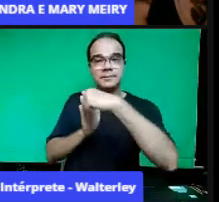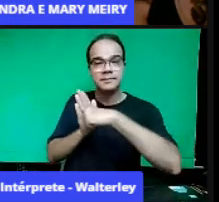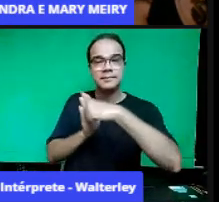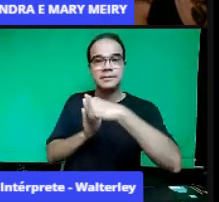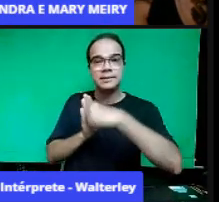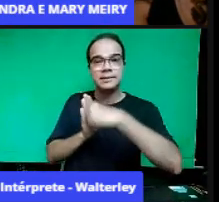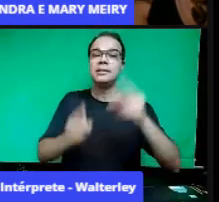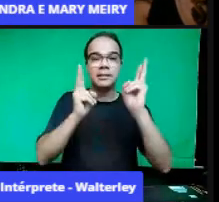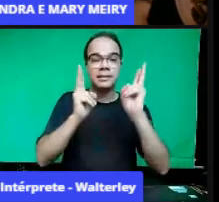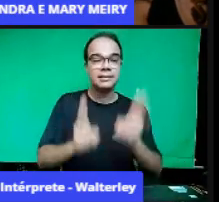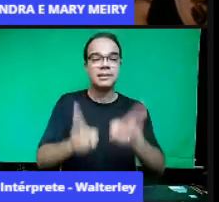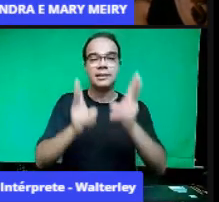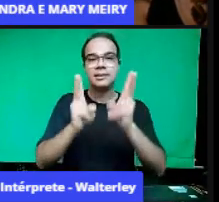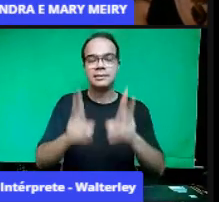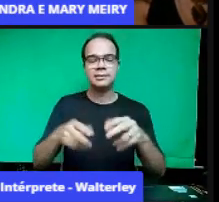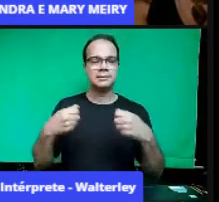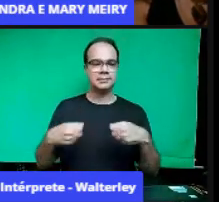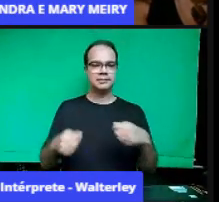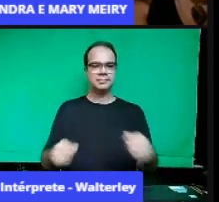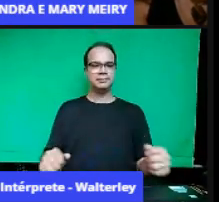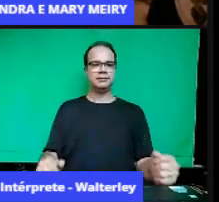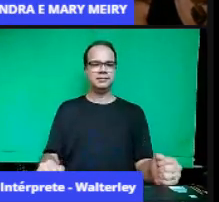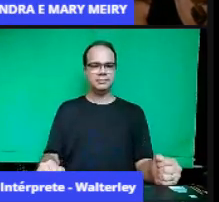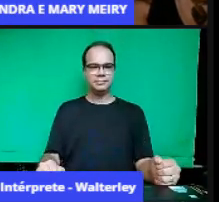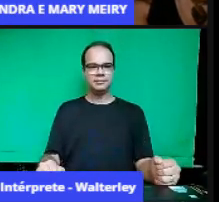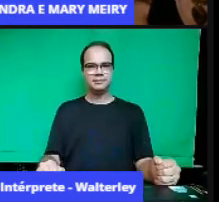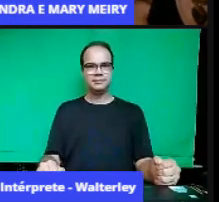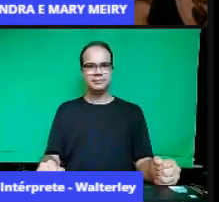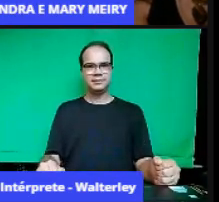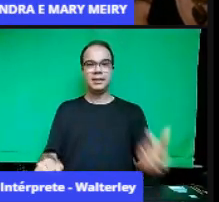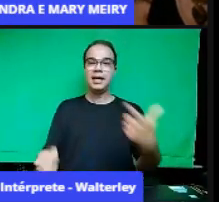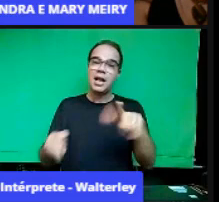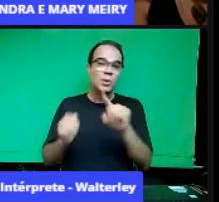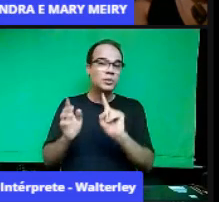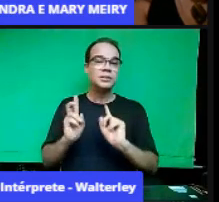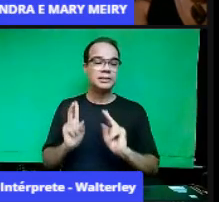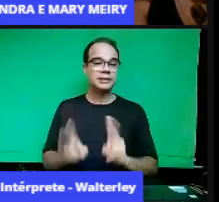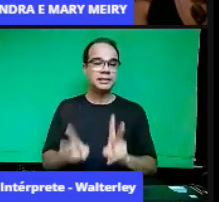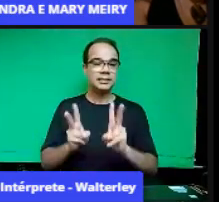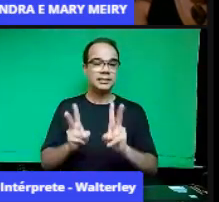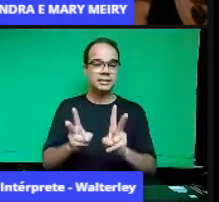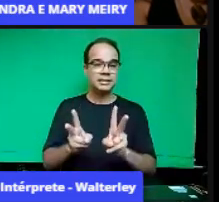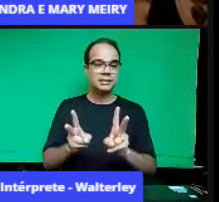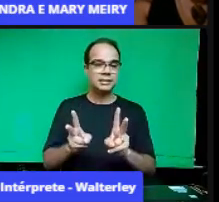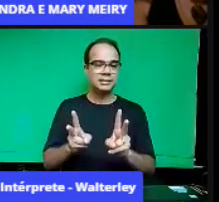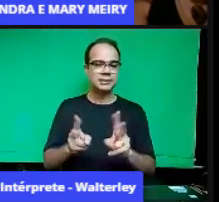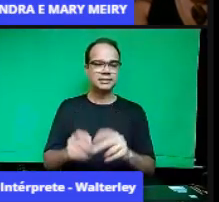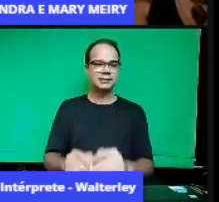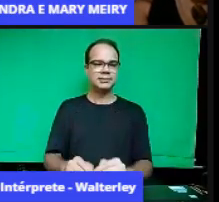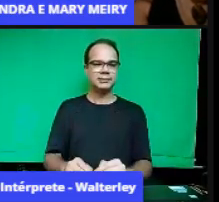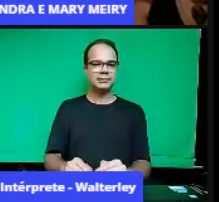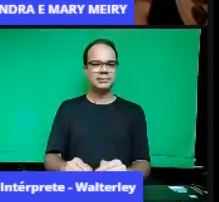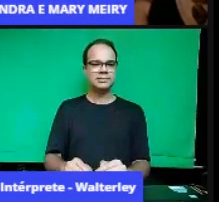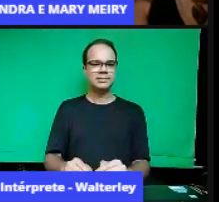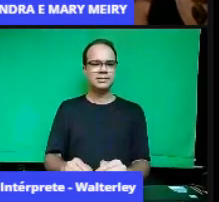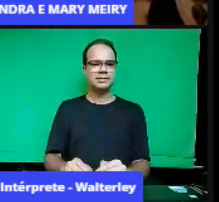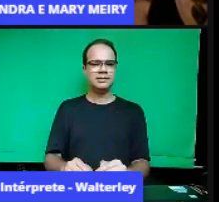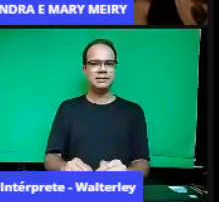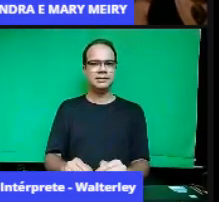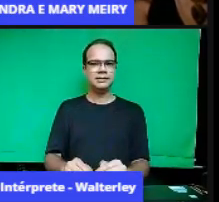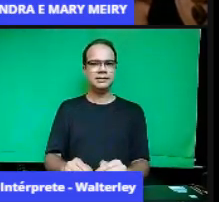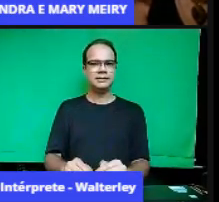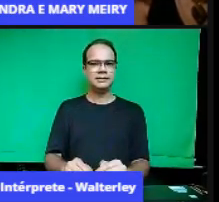situações importantíssimas nessa questão de reavaliar cada item que você propôs, né? Se realmente os